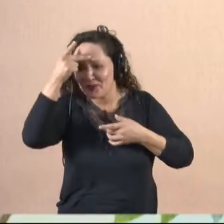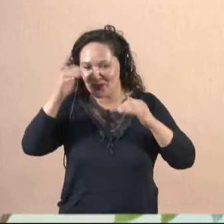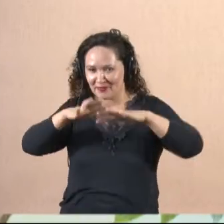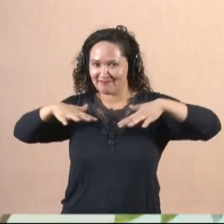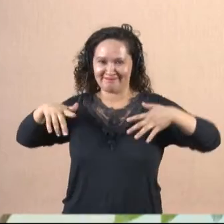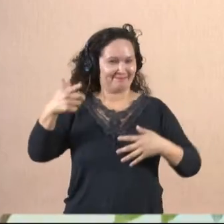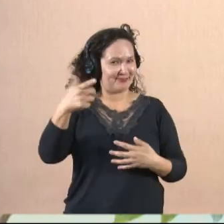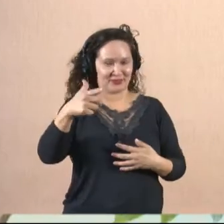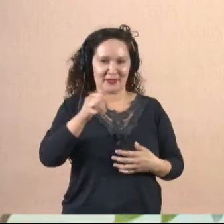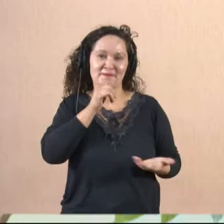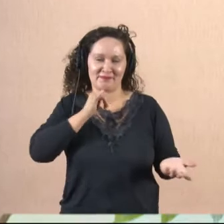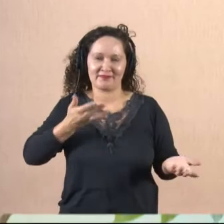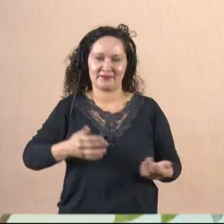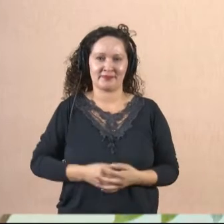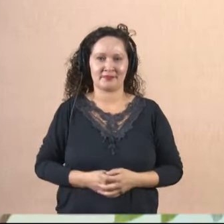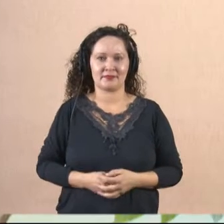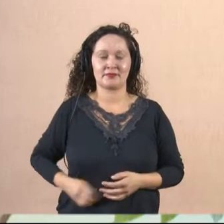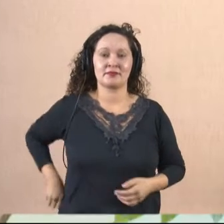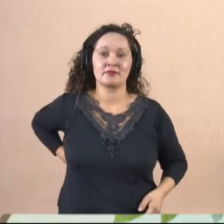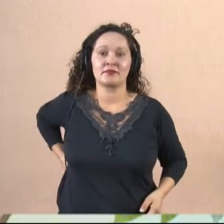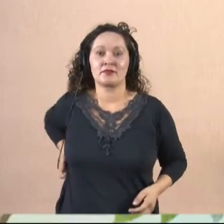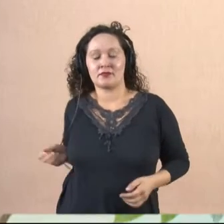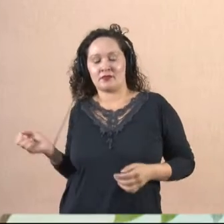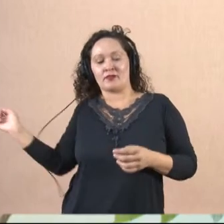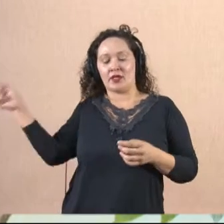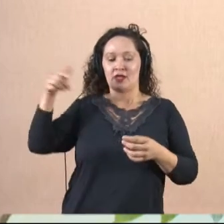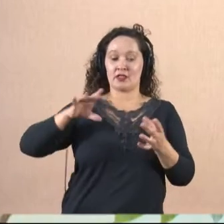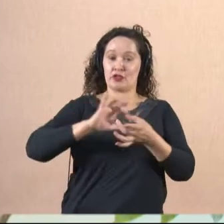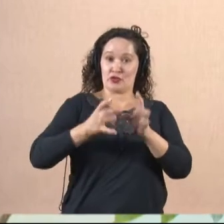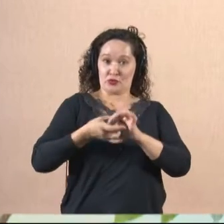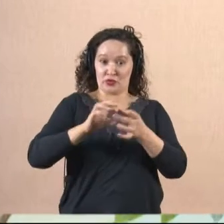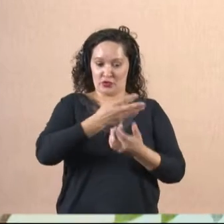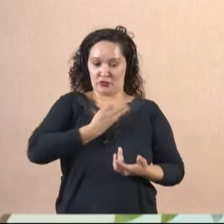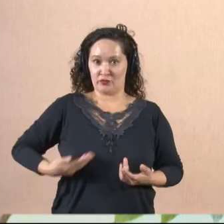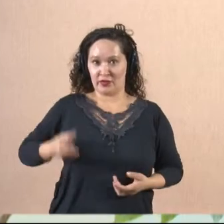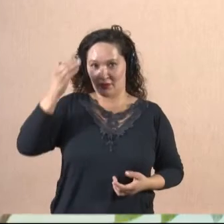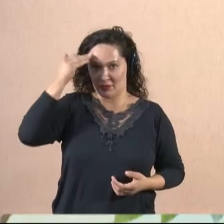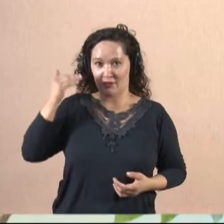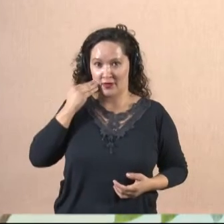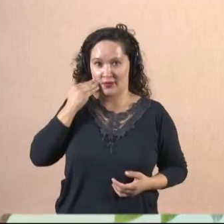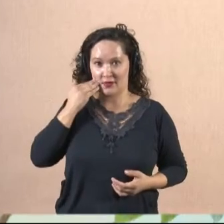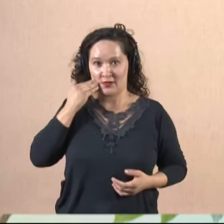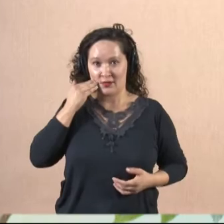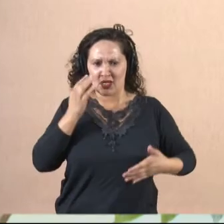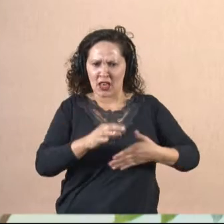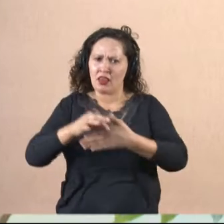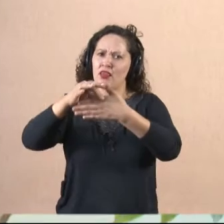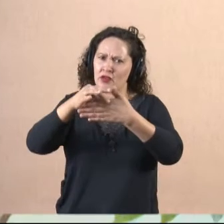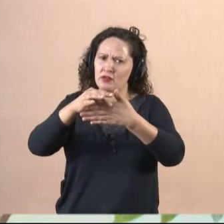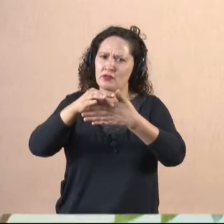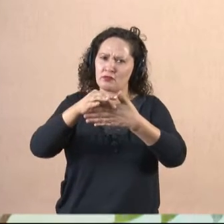espectadores por gênero é neste contexto o governo da coreia com a liderança